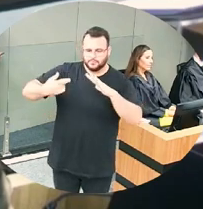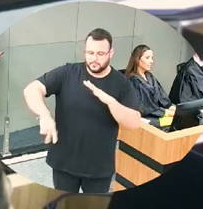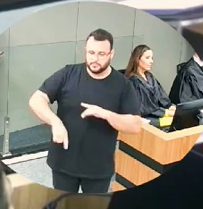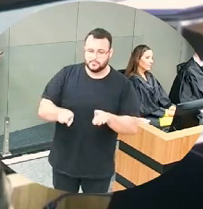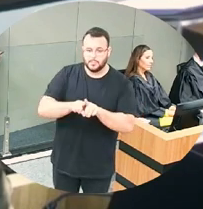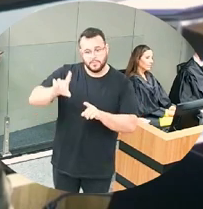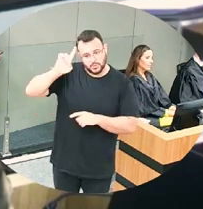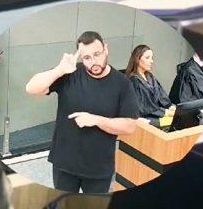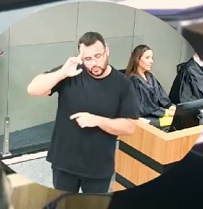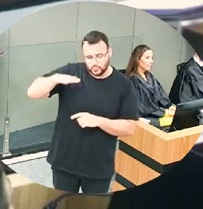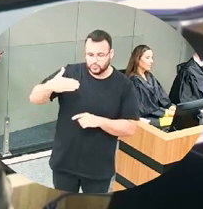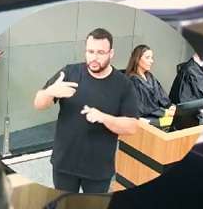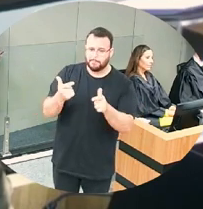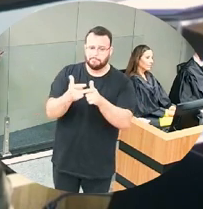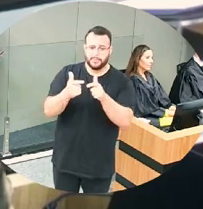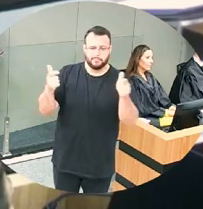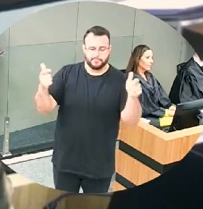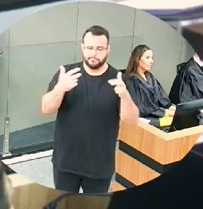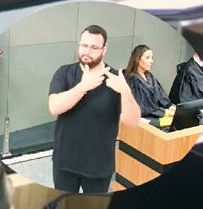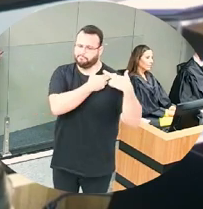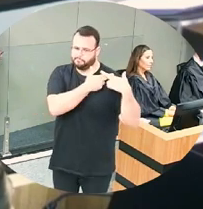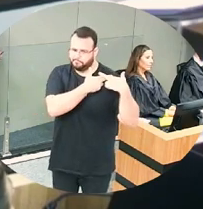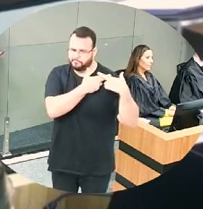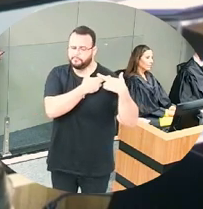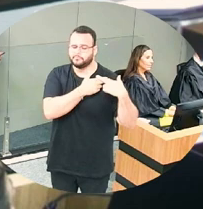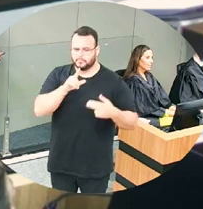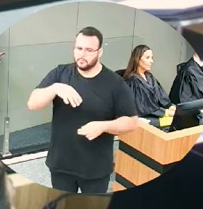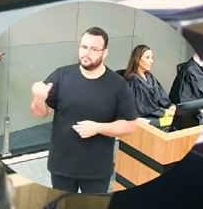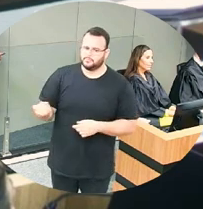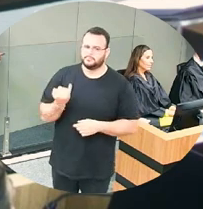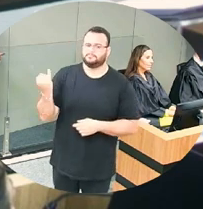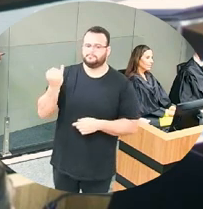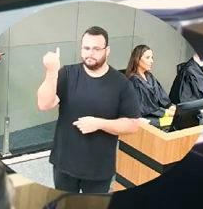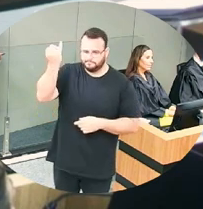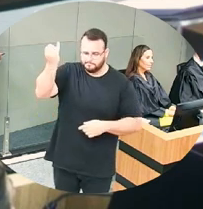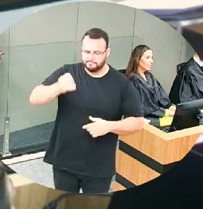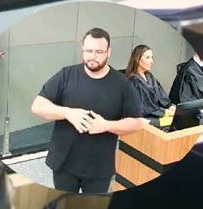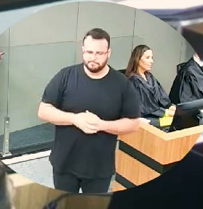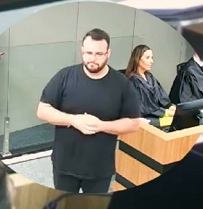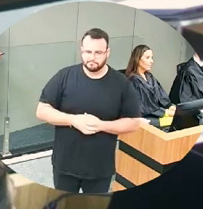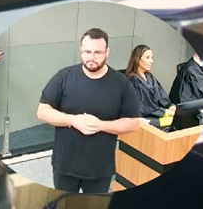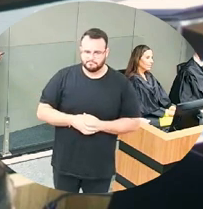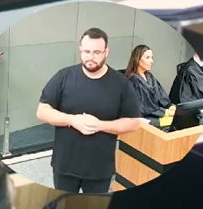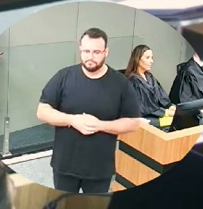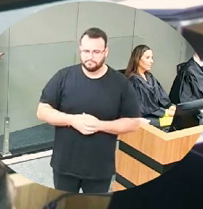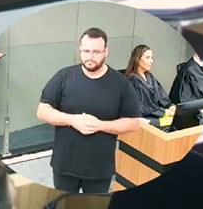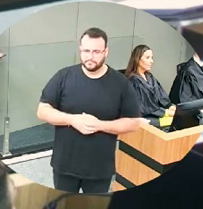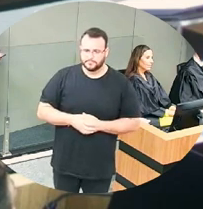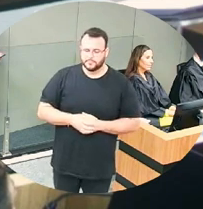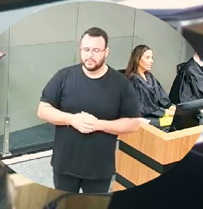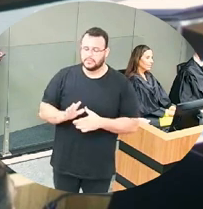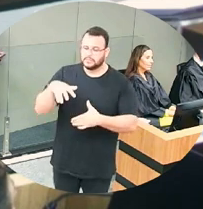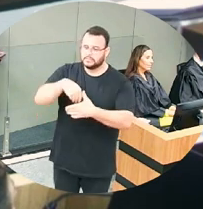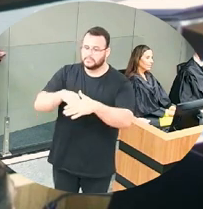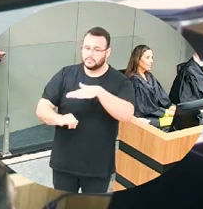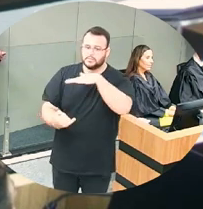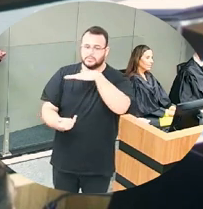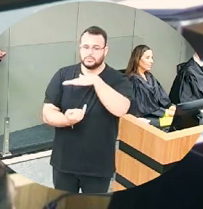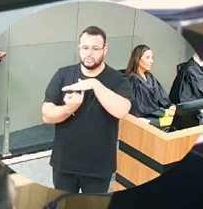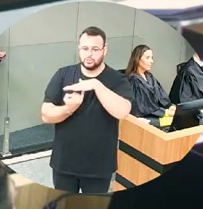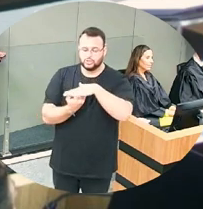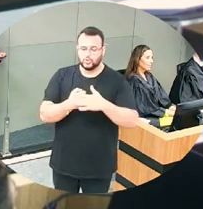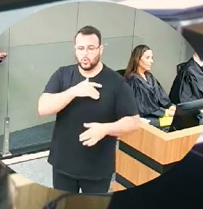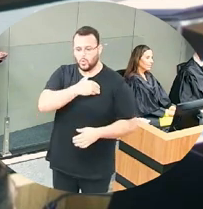que dia a dia cresce em importância nas instituições